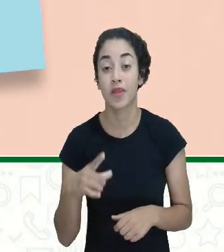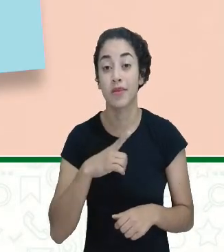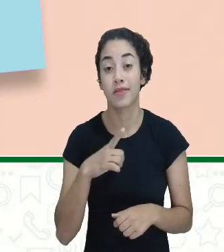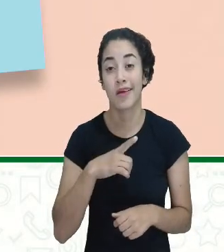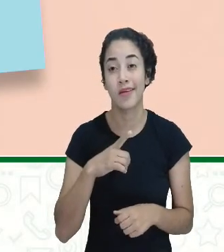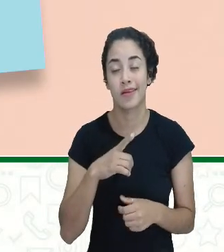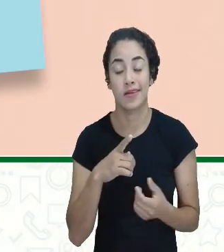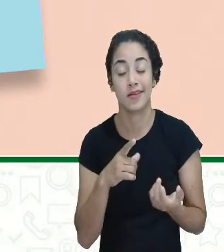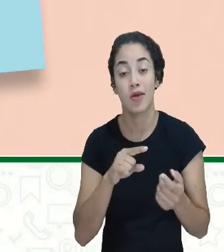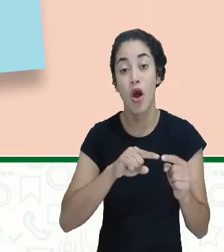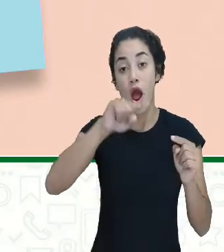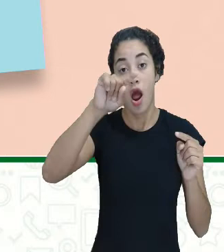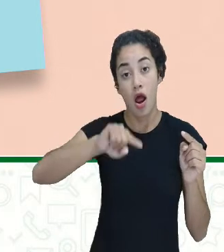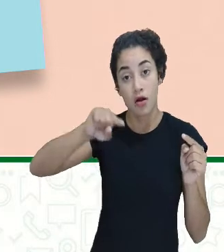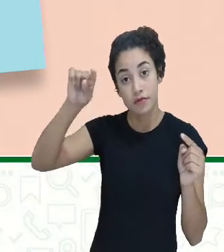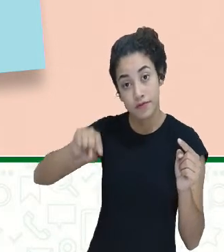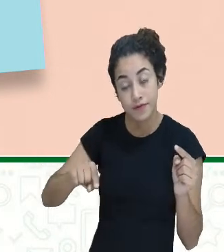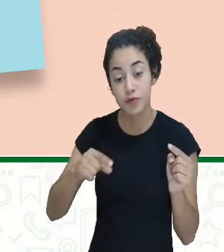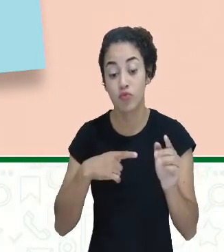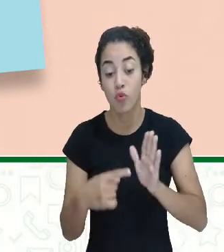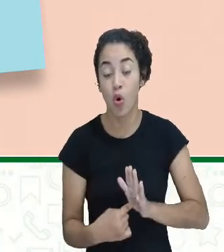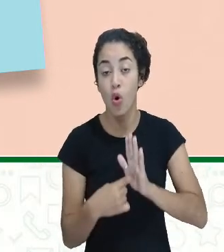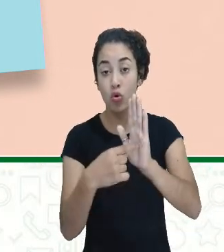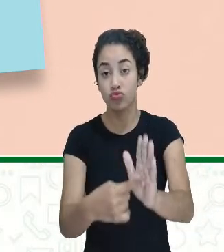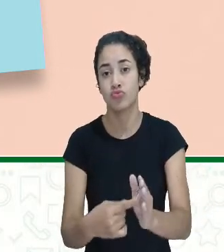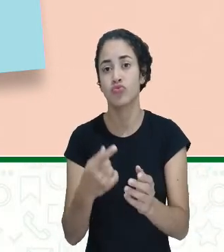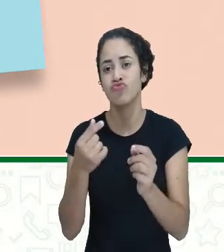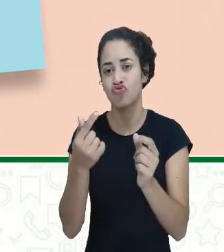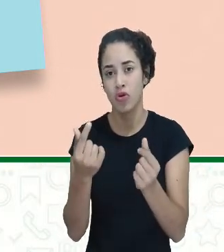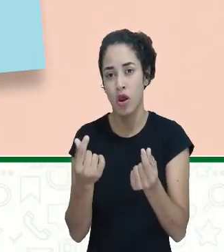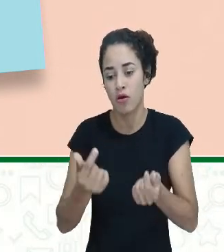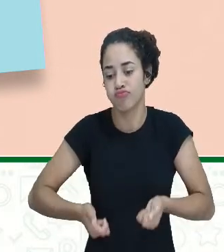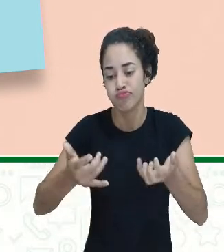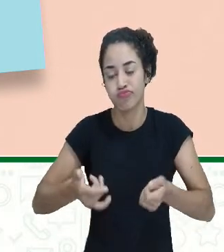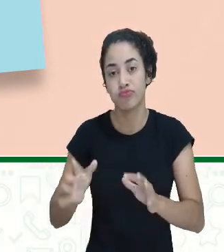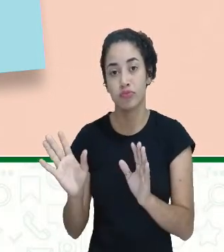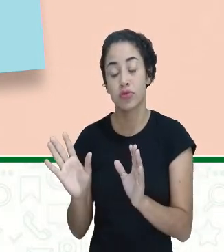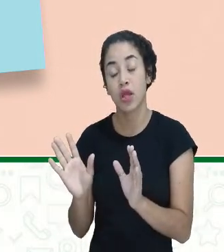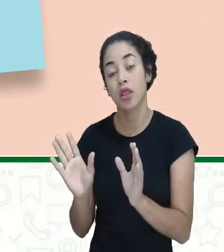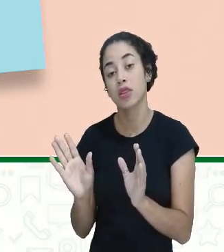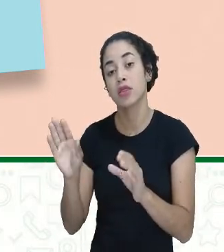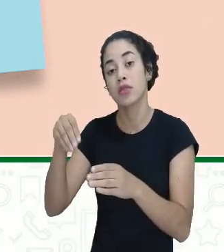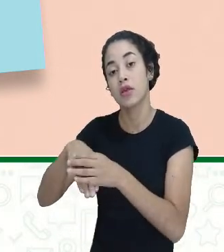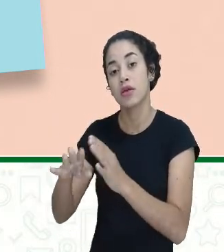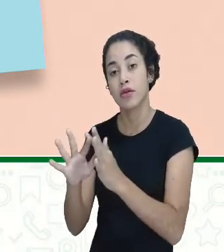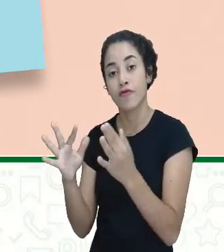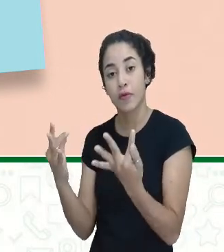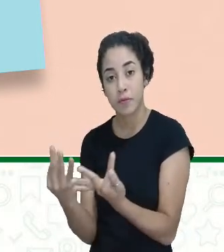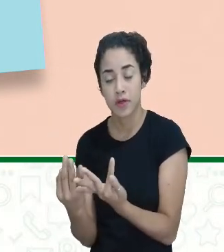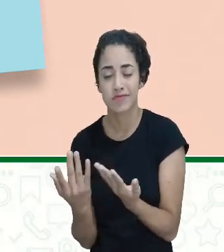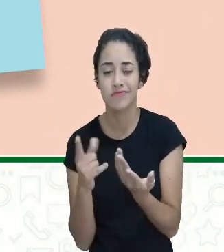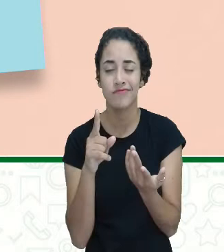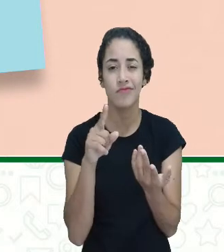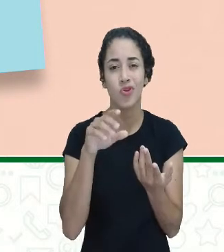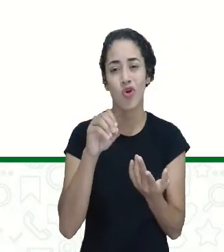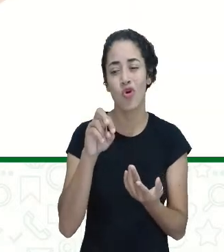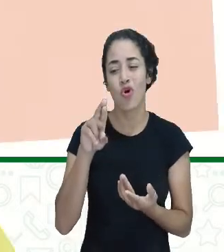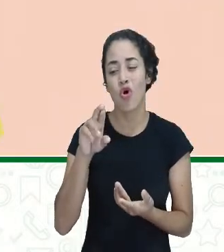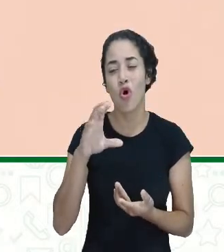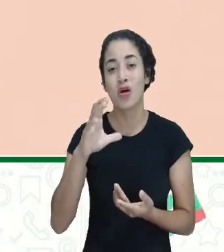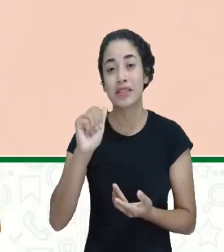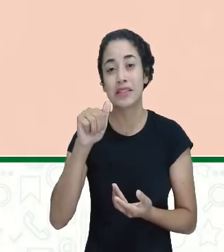gráfico a seguir mostra um orçamento familiar. Então, esse orçamento